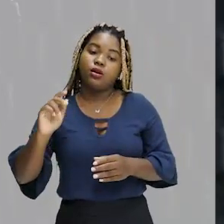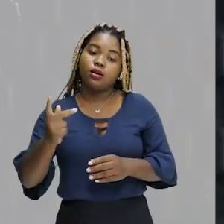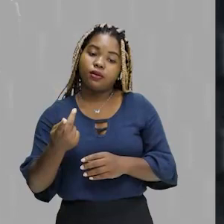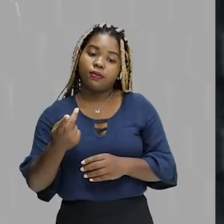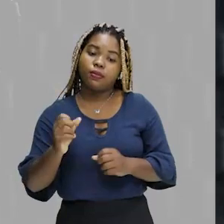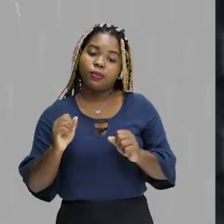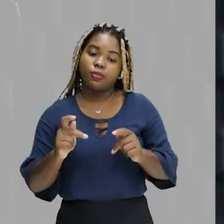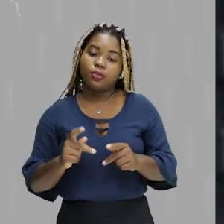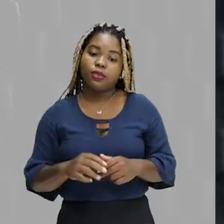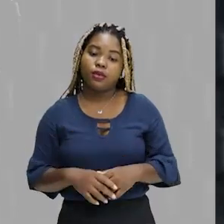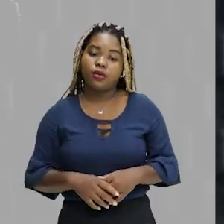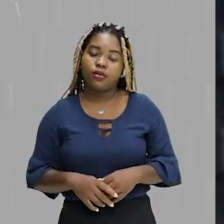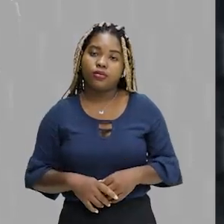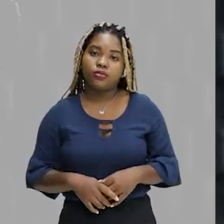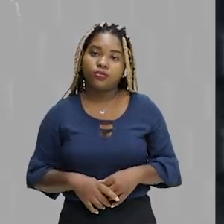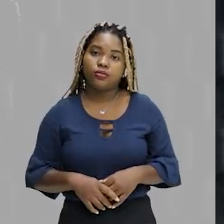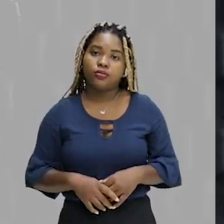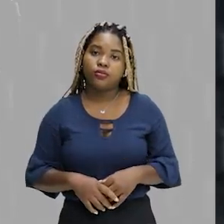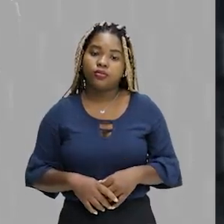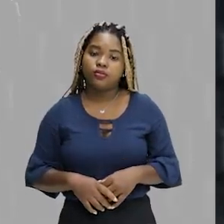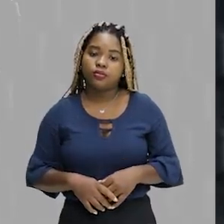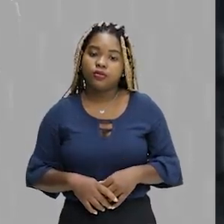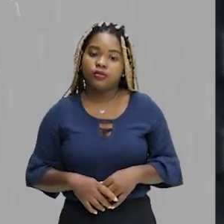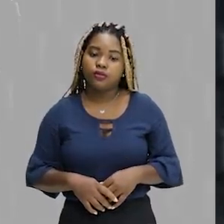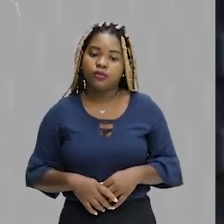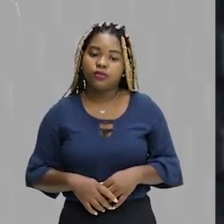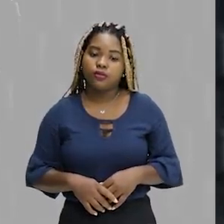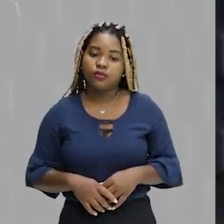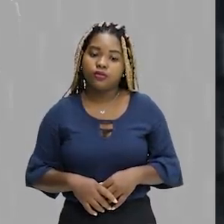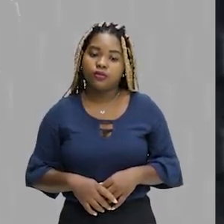CH3 e um grupo OH. Bom,